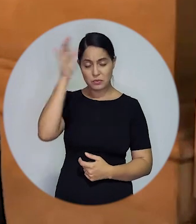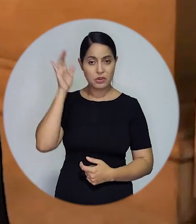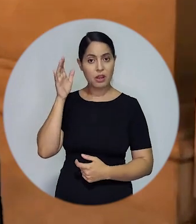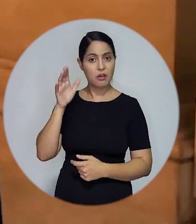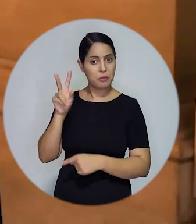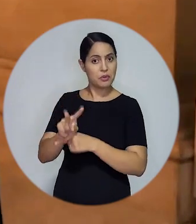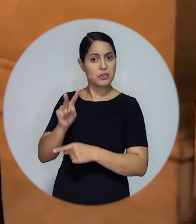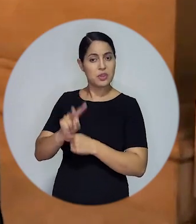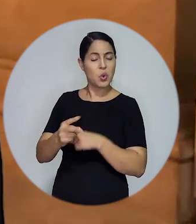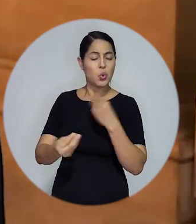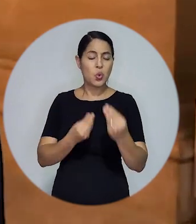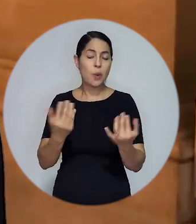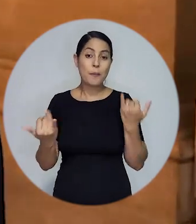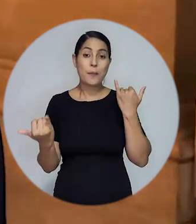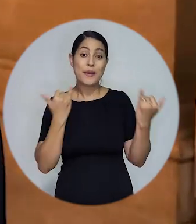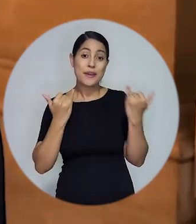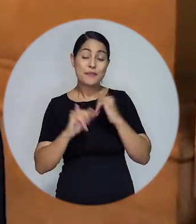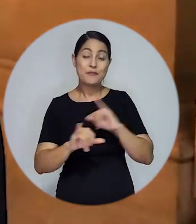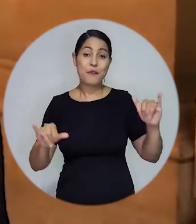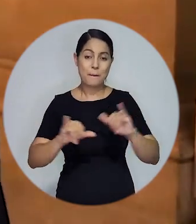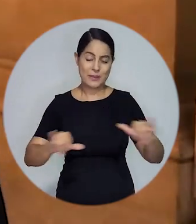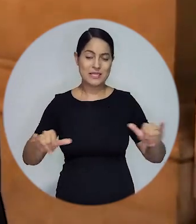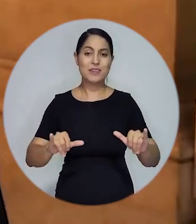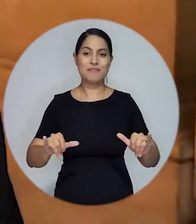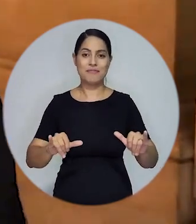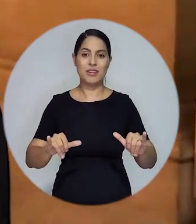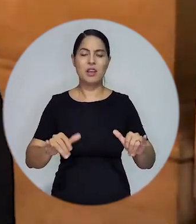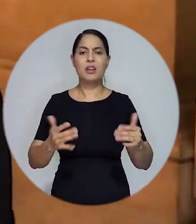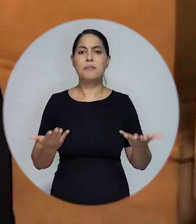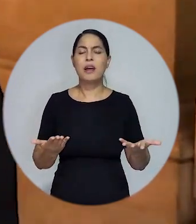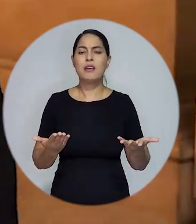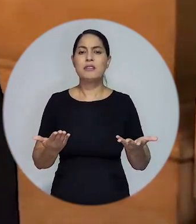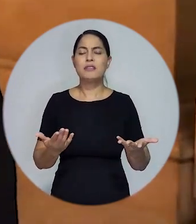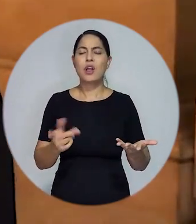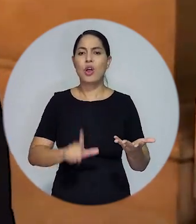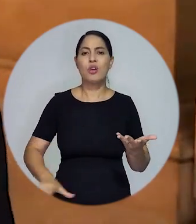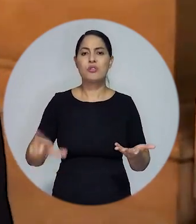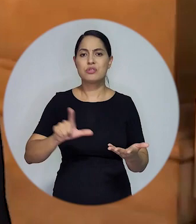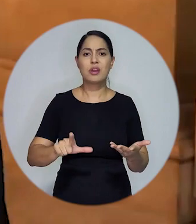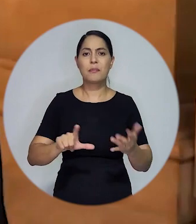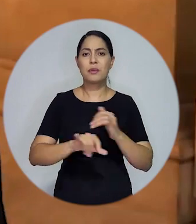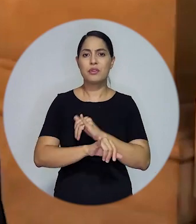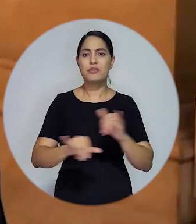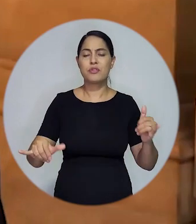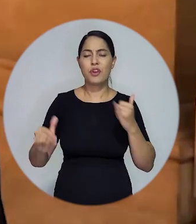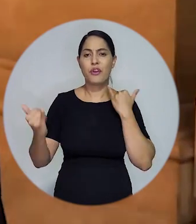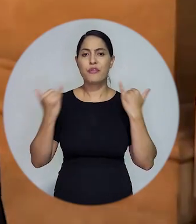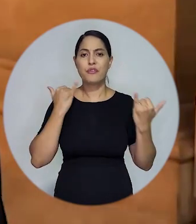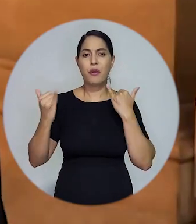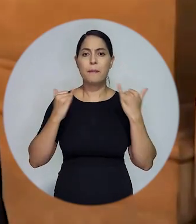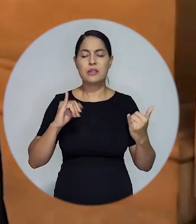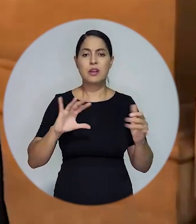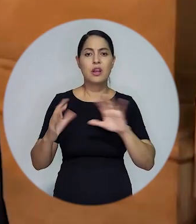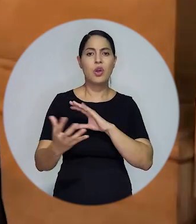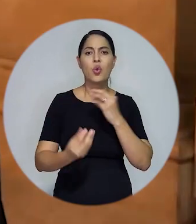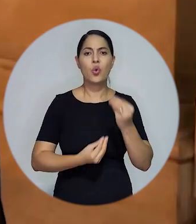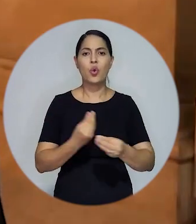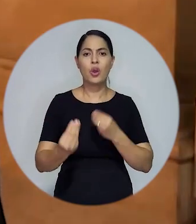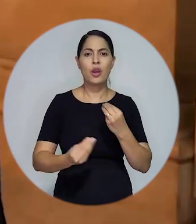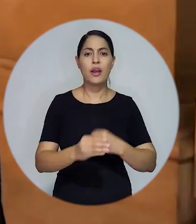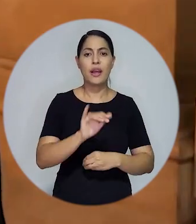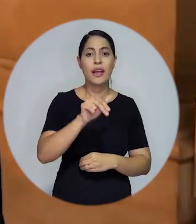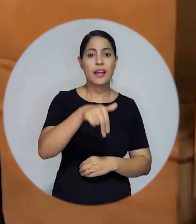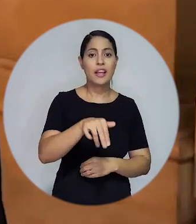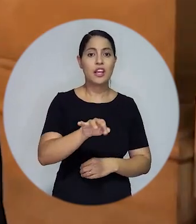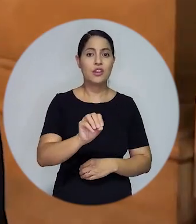que proteger a pessoa através da informação. A informação, que é vamos dizer, o início dessa revolução digital, né?